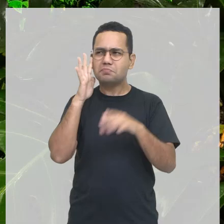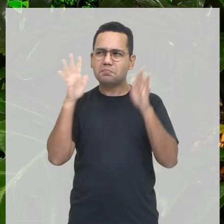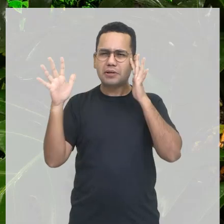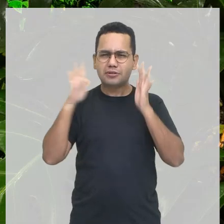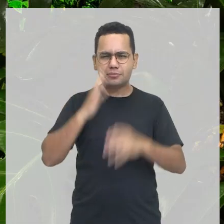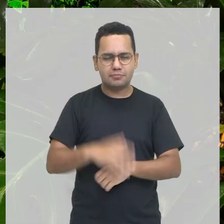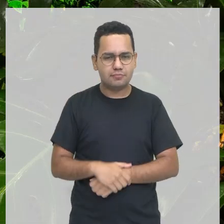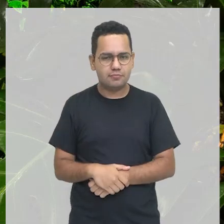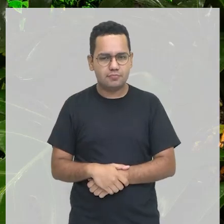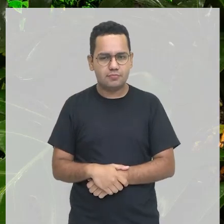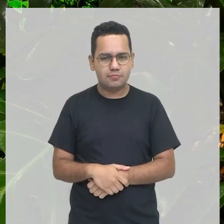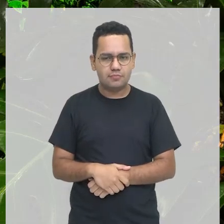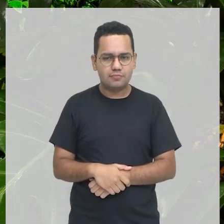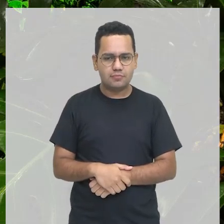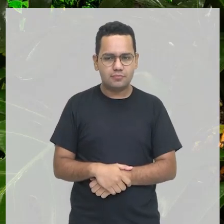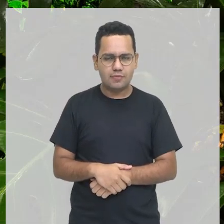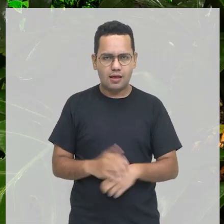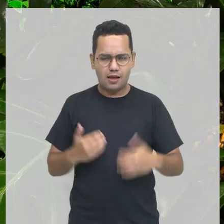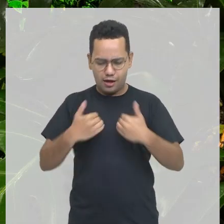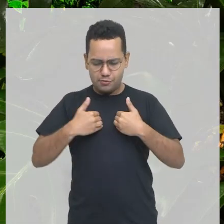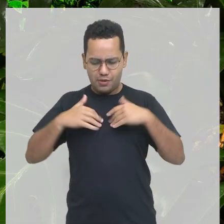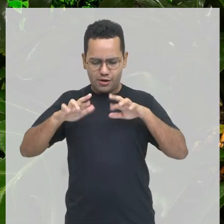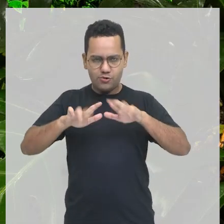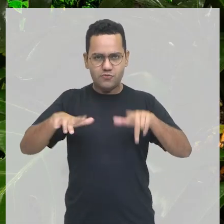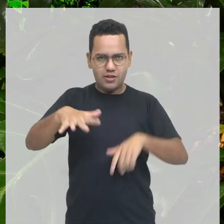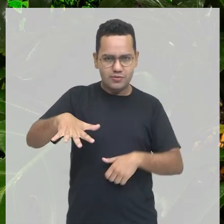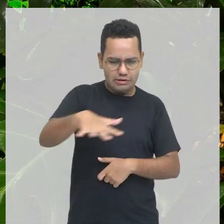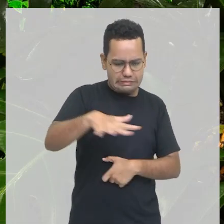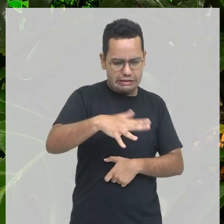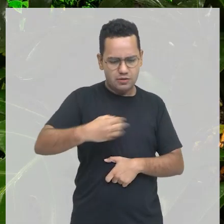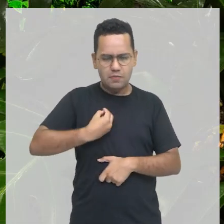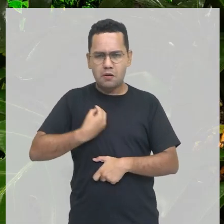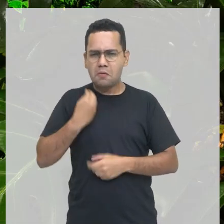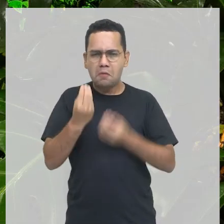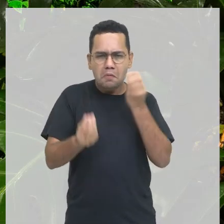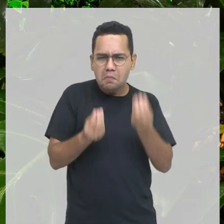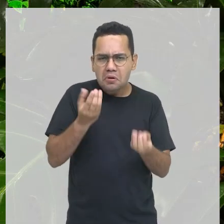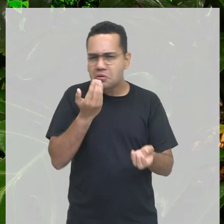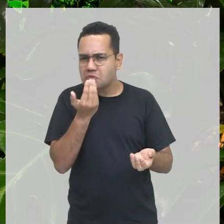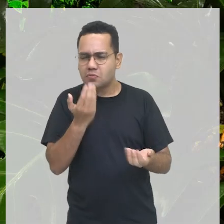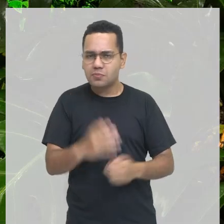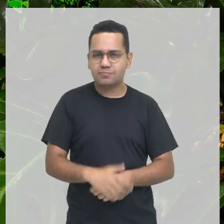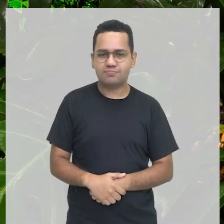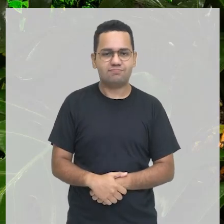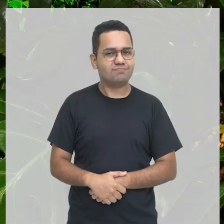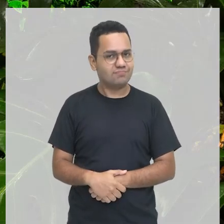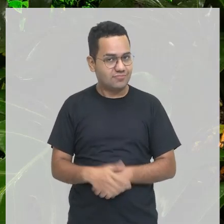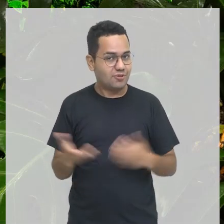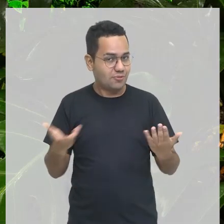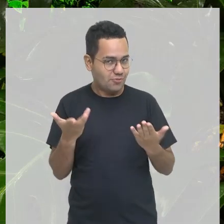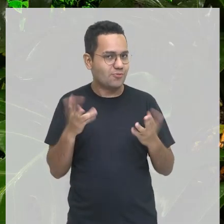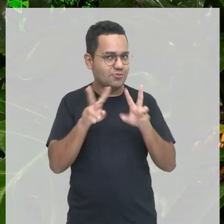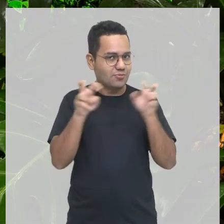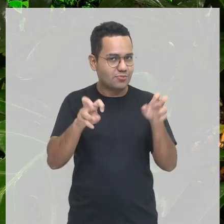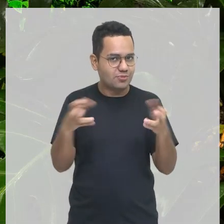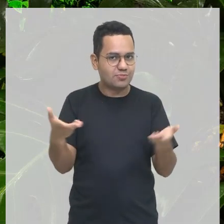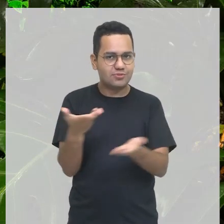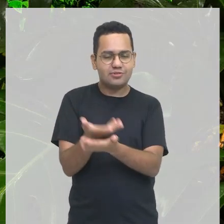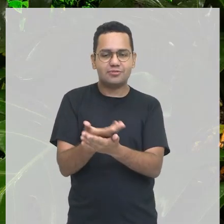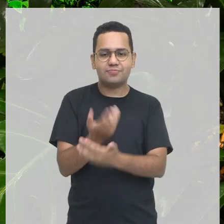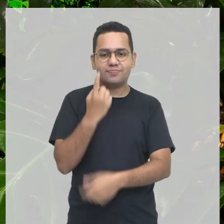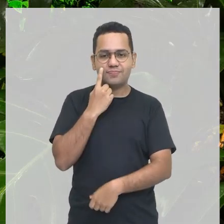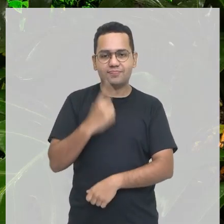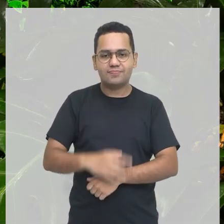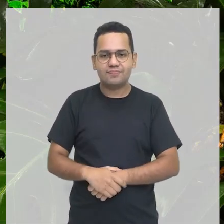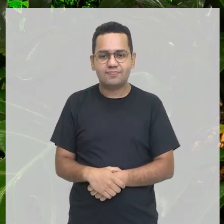alimentação dos animais nos ecossistemas? Então, é sobre isso que nós vamos ver na nossa aula de hoje. Aí